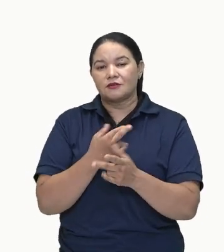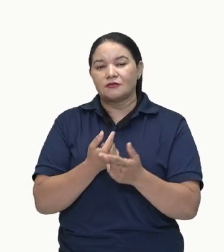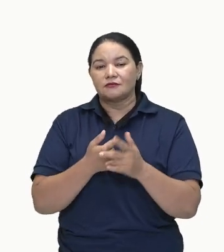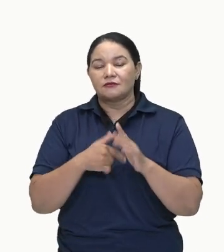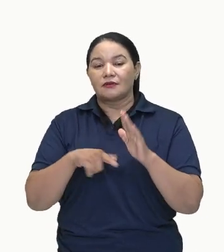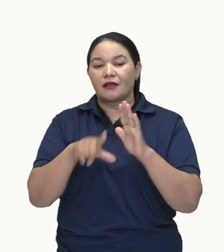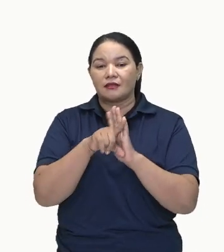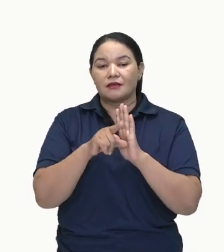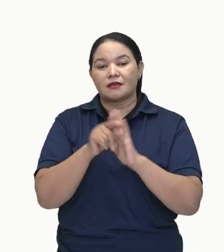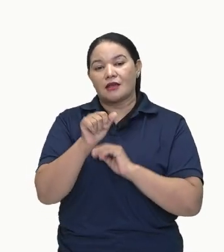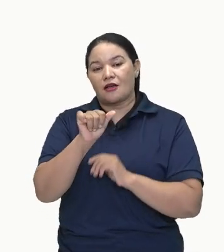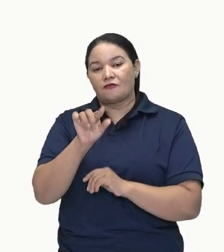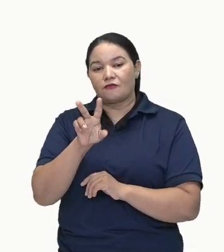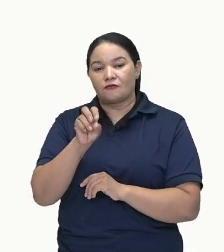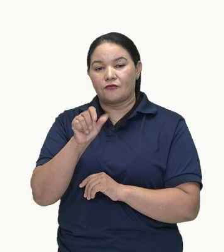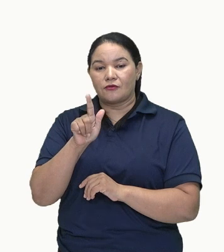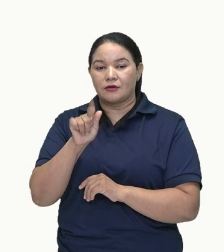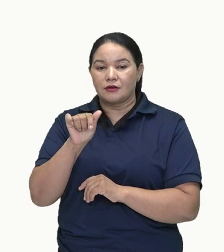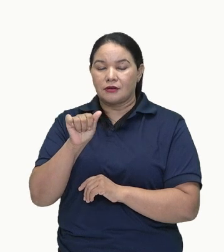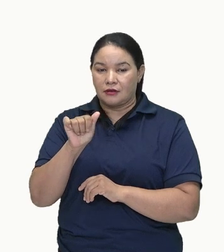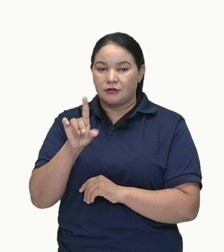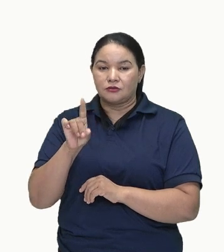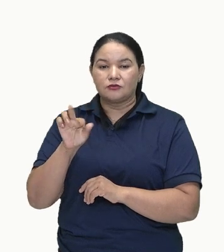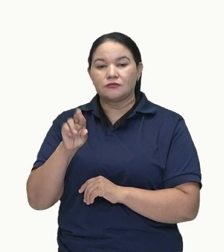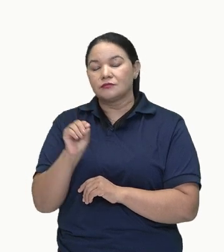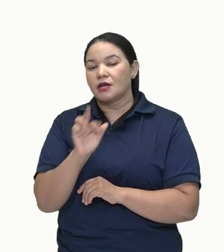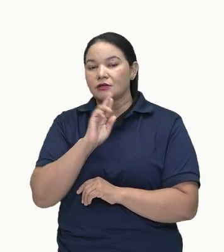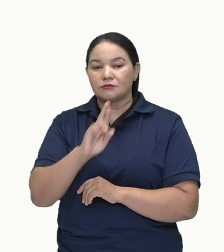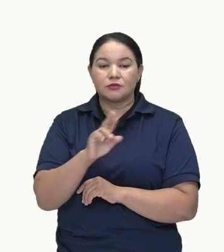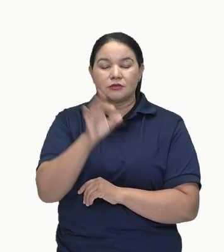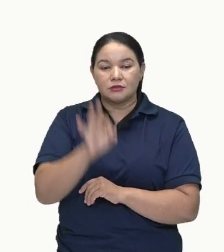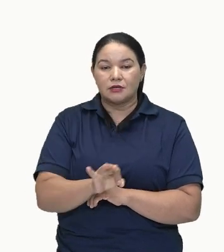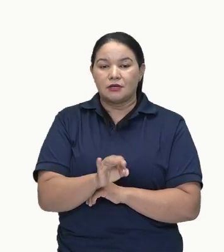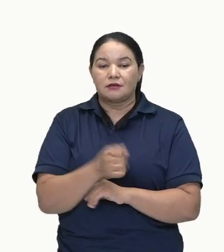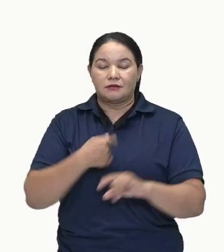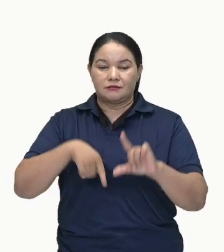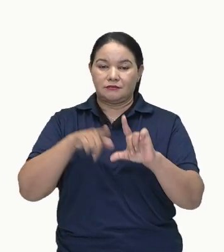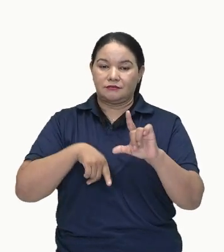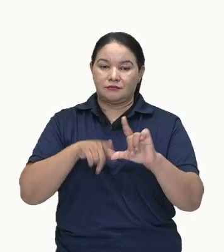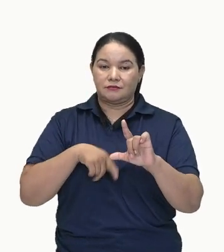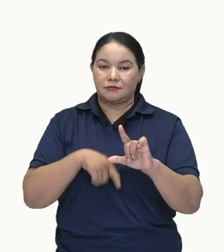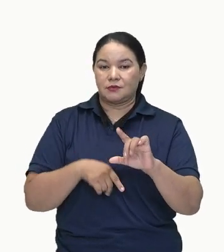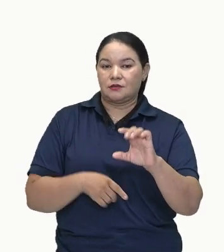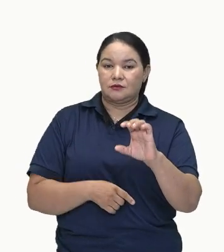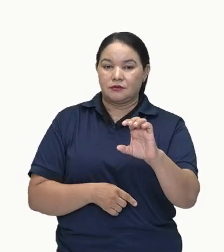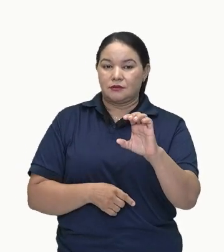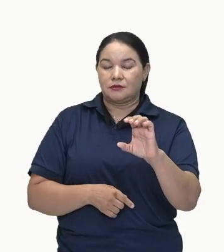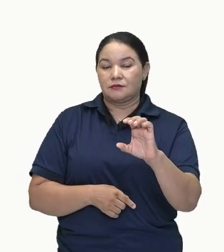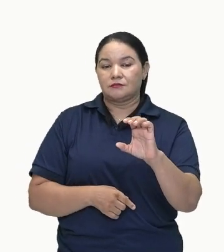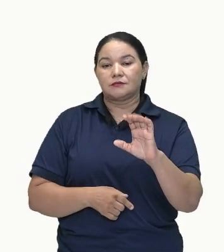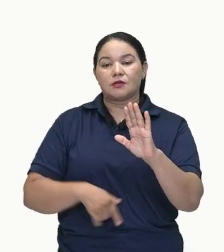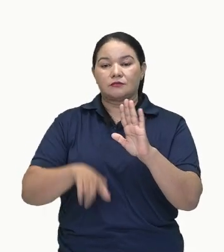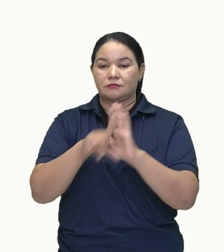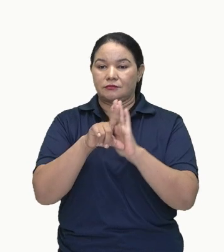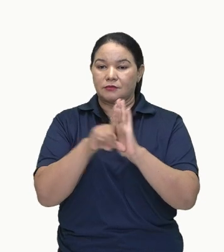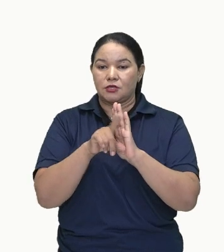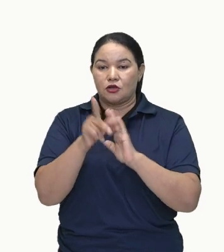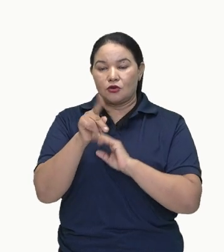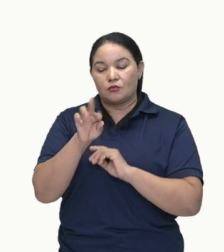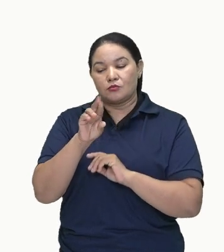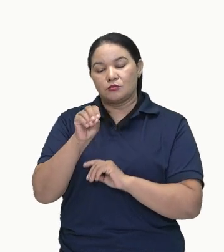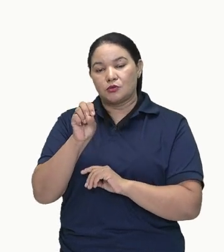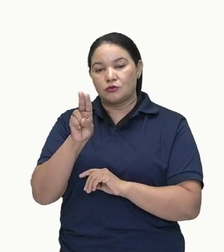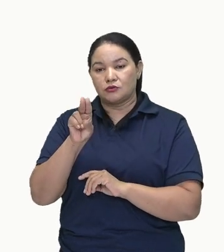de Avogadro. E a nossa alternativa é a lei das proporções definida, conhecida como lei de